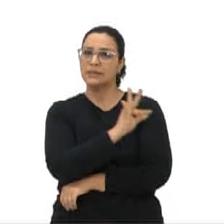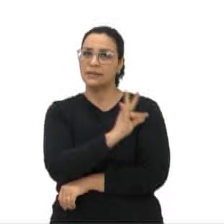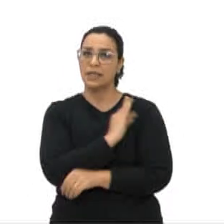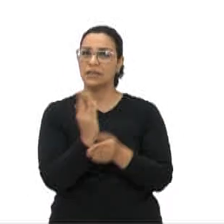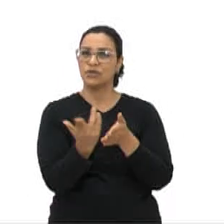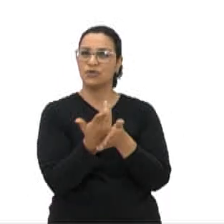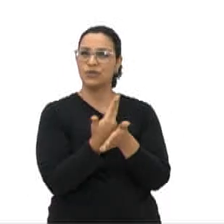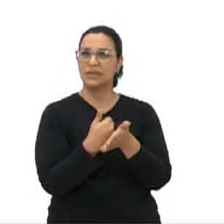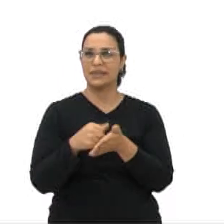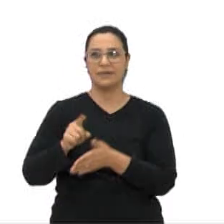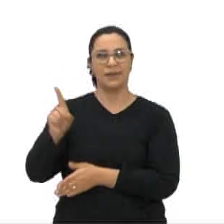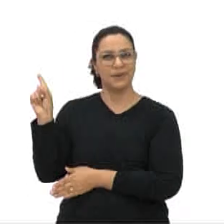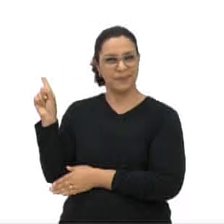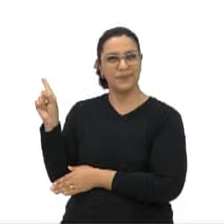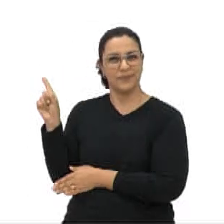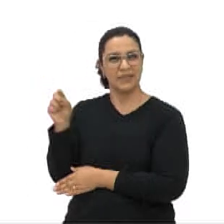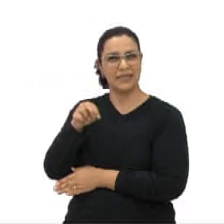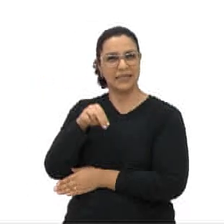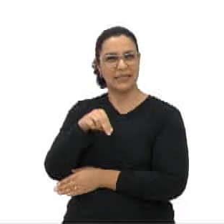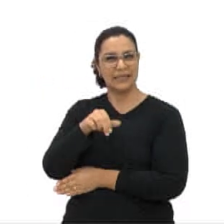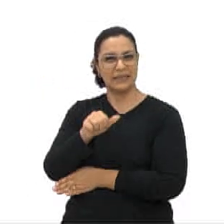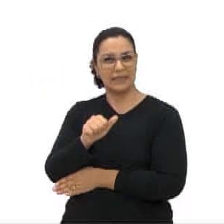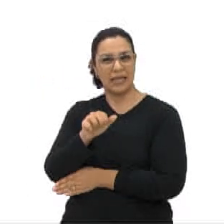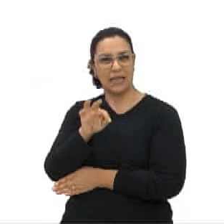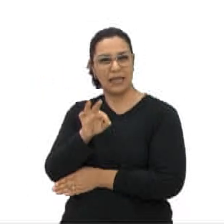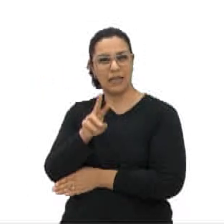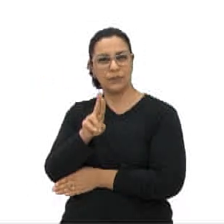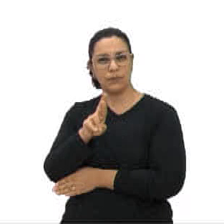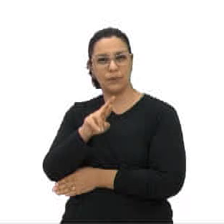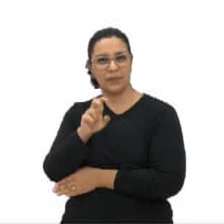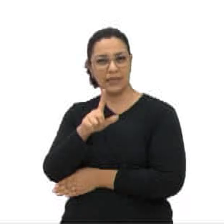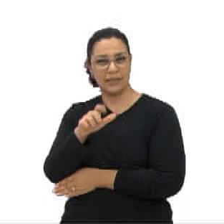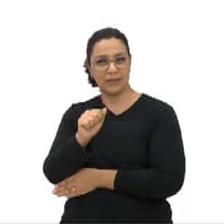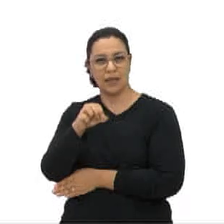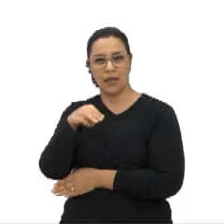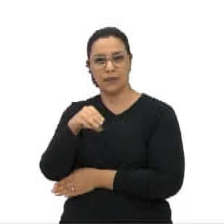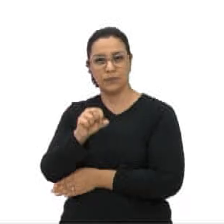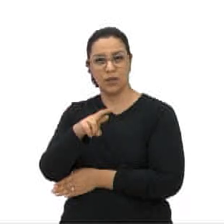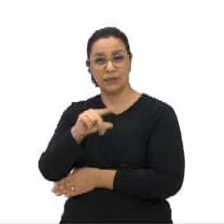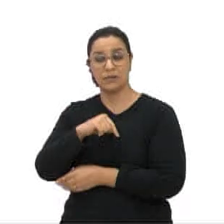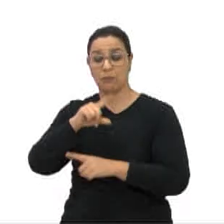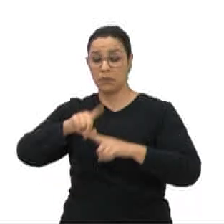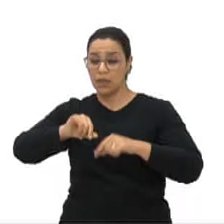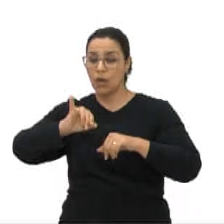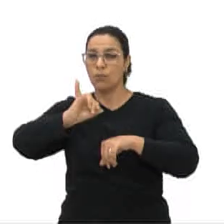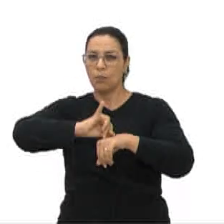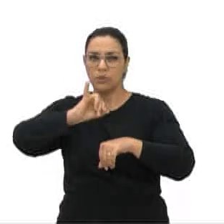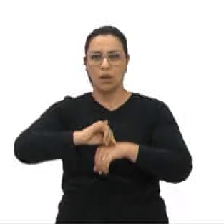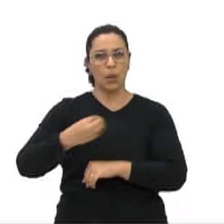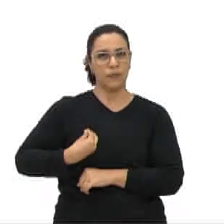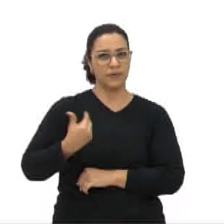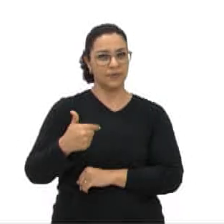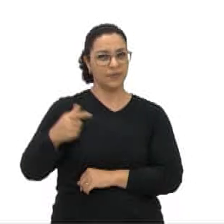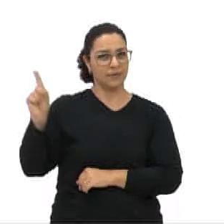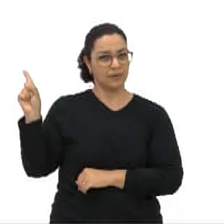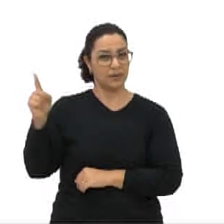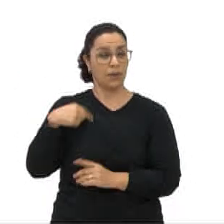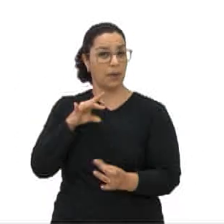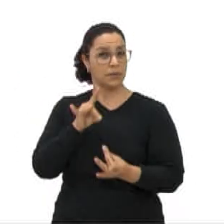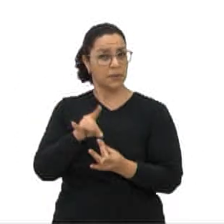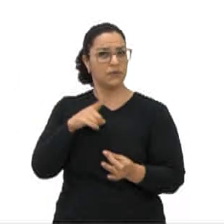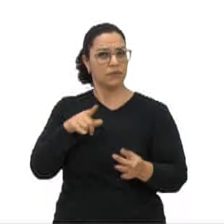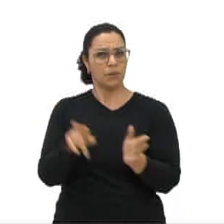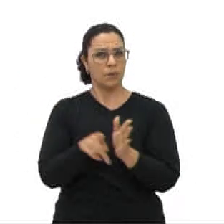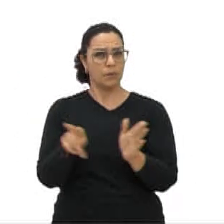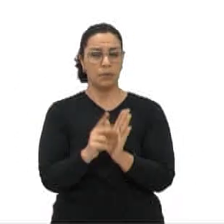da natureza morta. E aí ele vai representar, então, só para a gente como introdução, né? A gente já vê obras mais específicas, ele